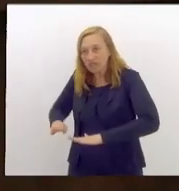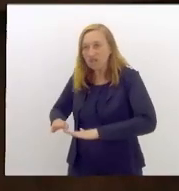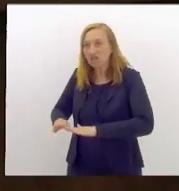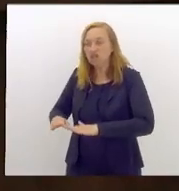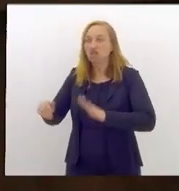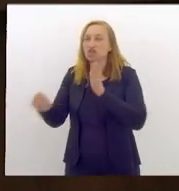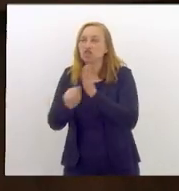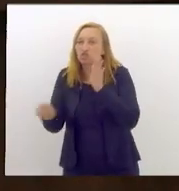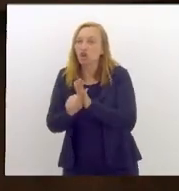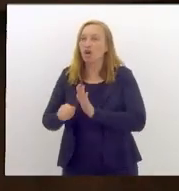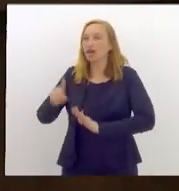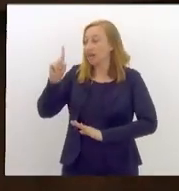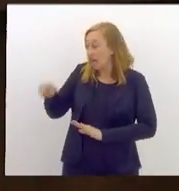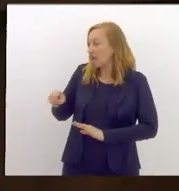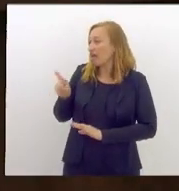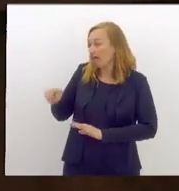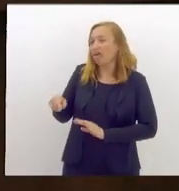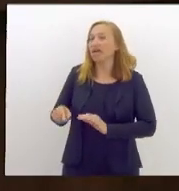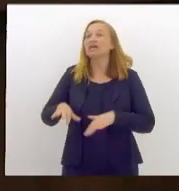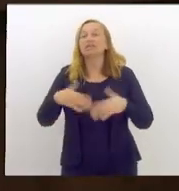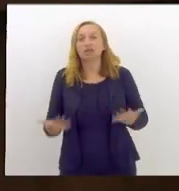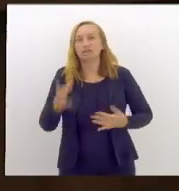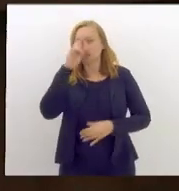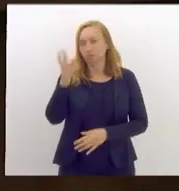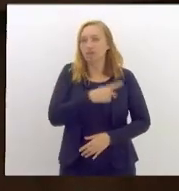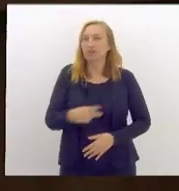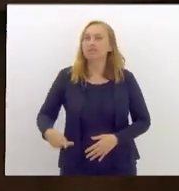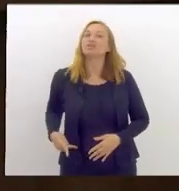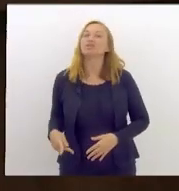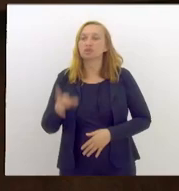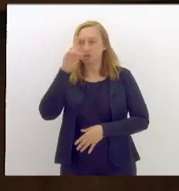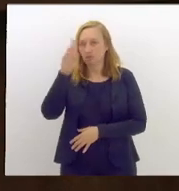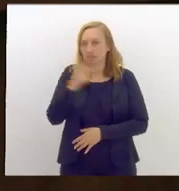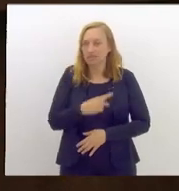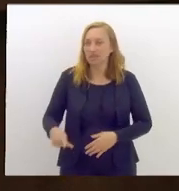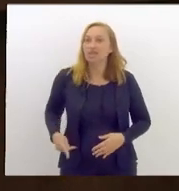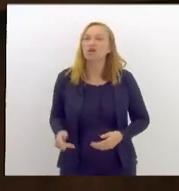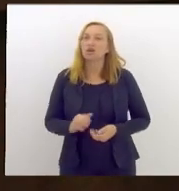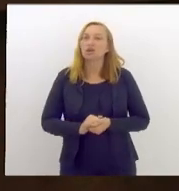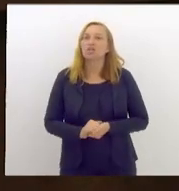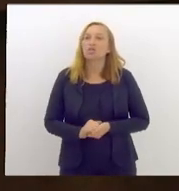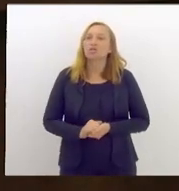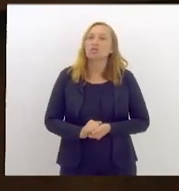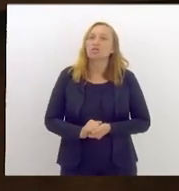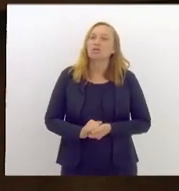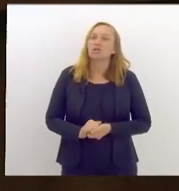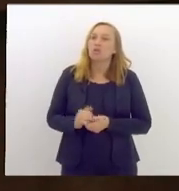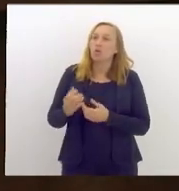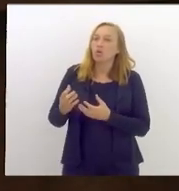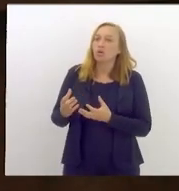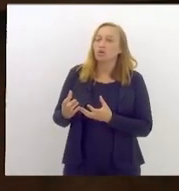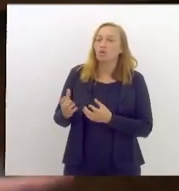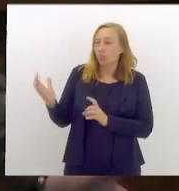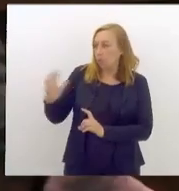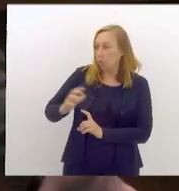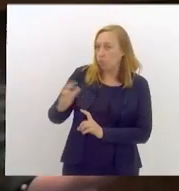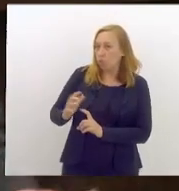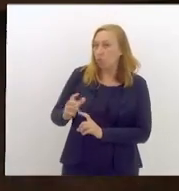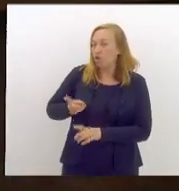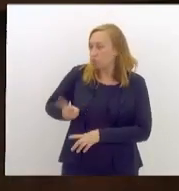traficantes que são Além disso senhor presidente Além disso senhor presidente os observores os obsessores